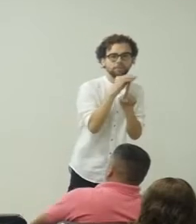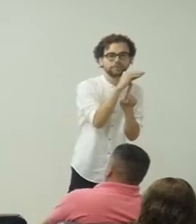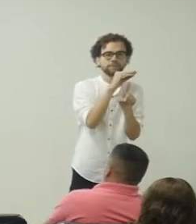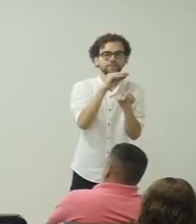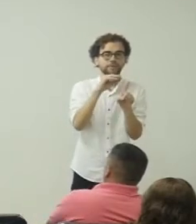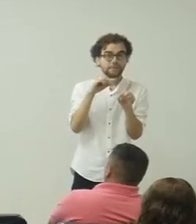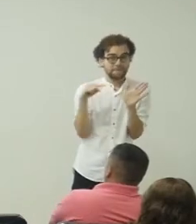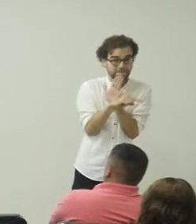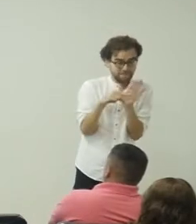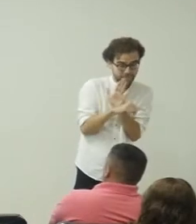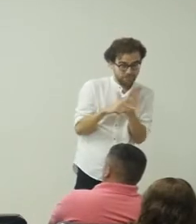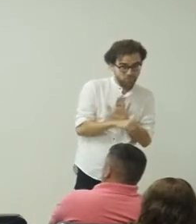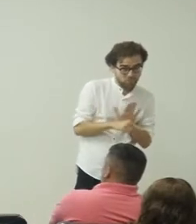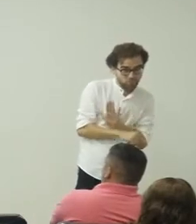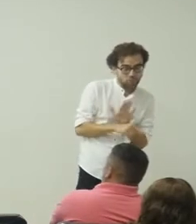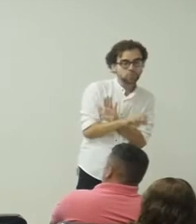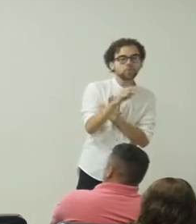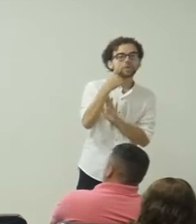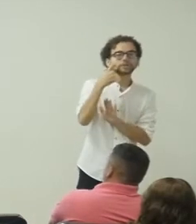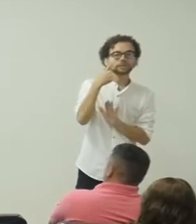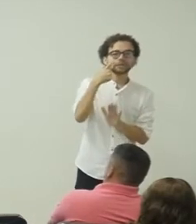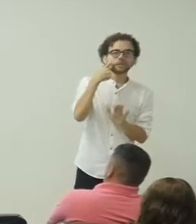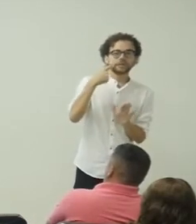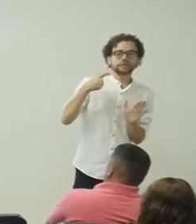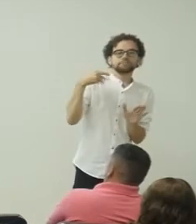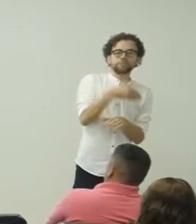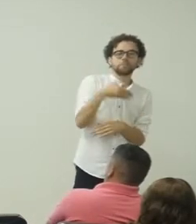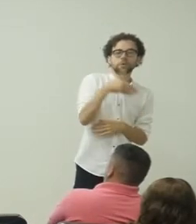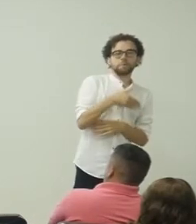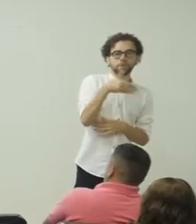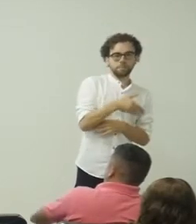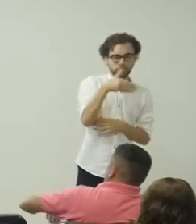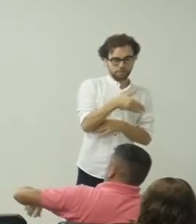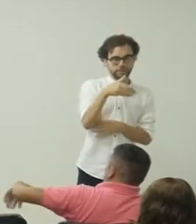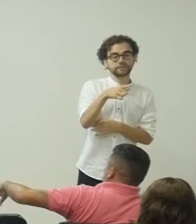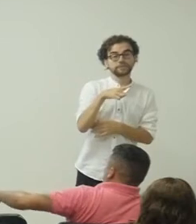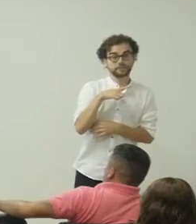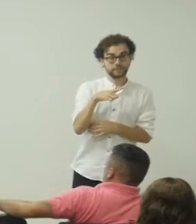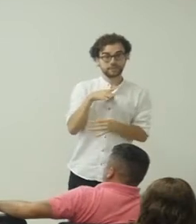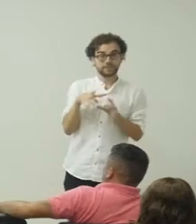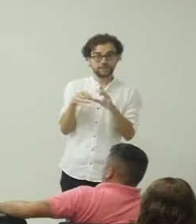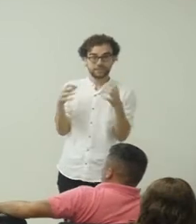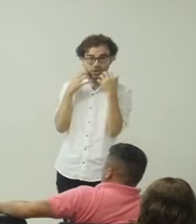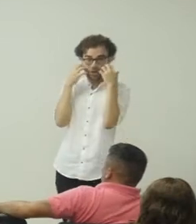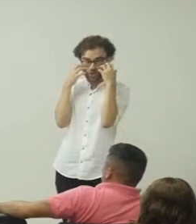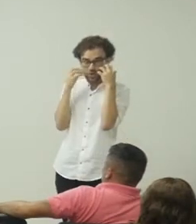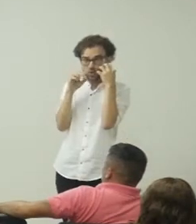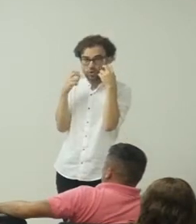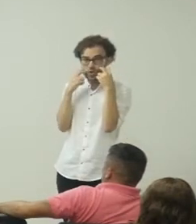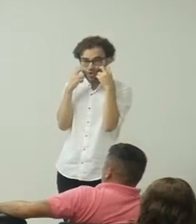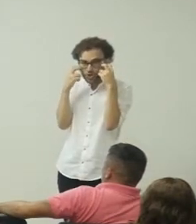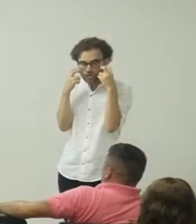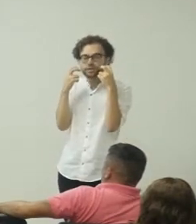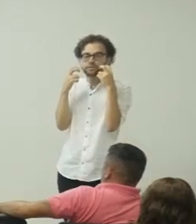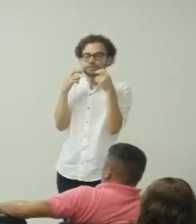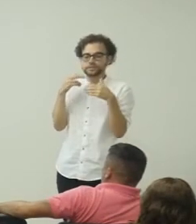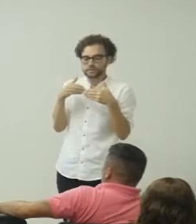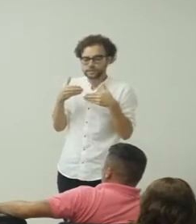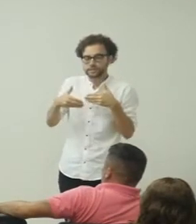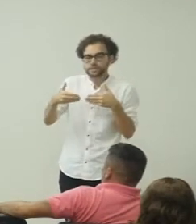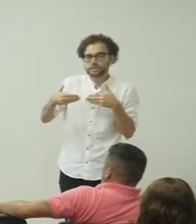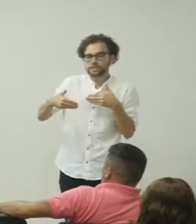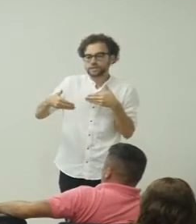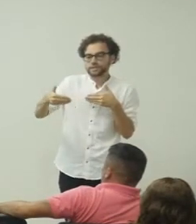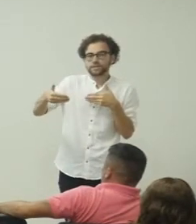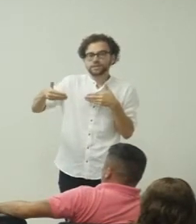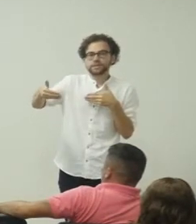molestar, com perguntas ou pretensões insistentes. Exposição a situações humilhantes e constrangedoras e